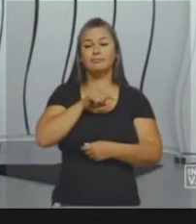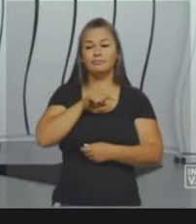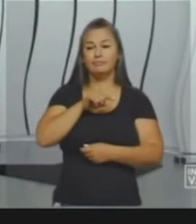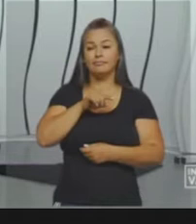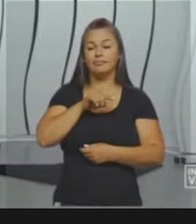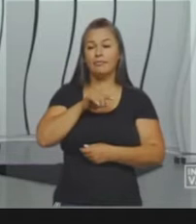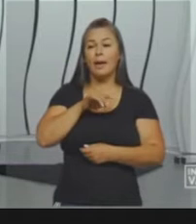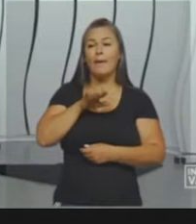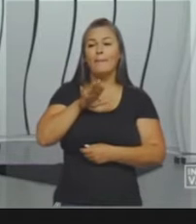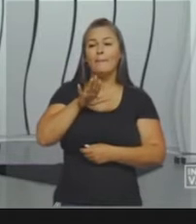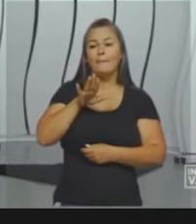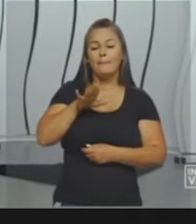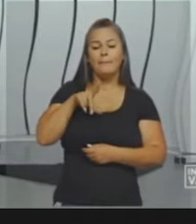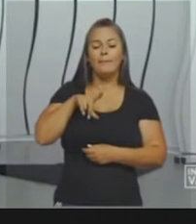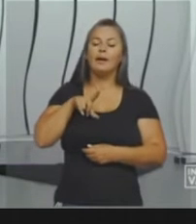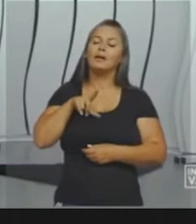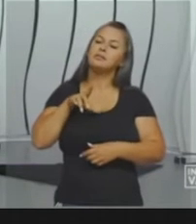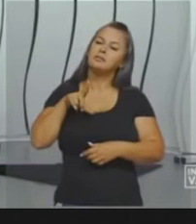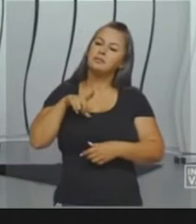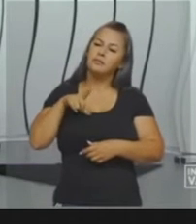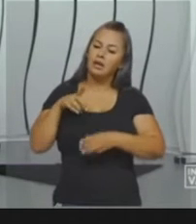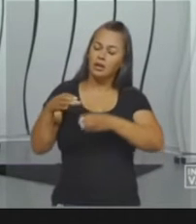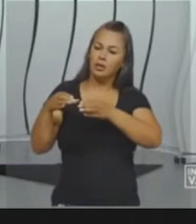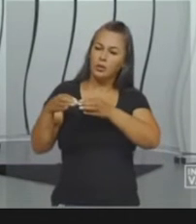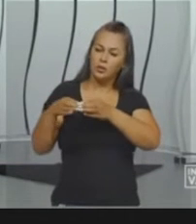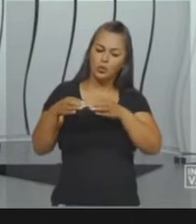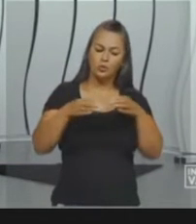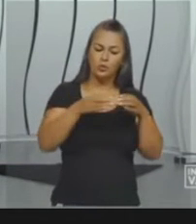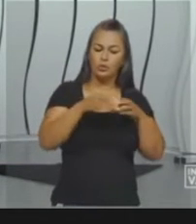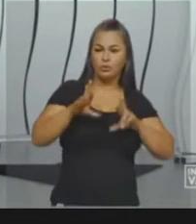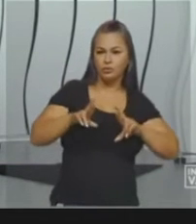duas possibilidades em ambos os grupos, que isso fique claro.